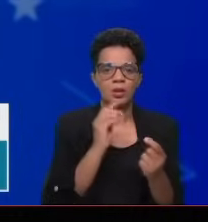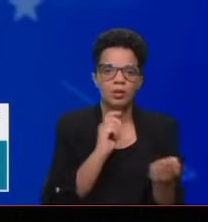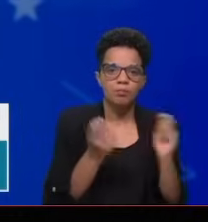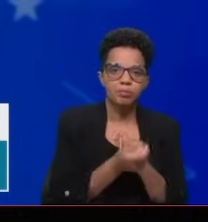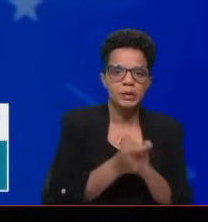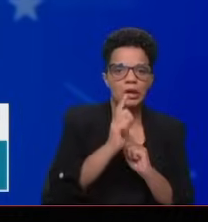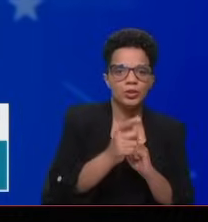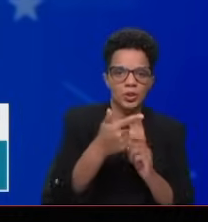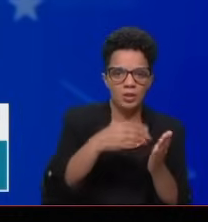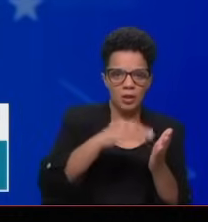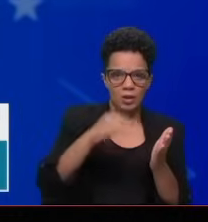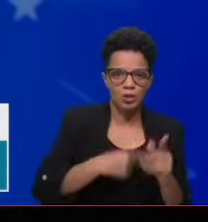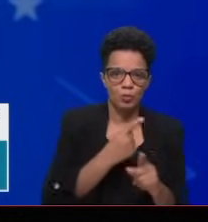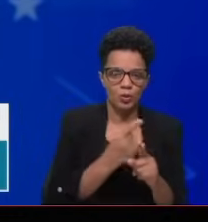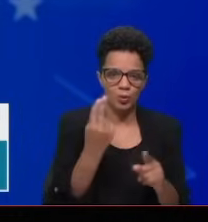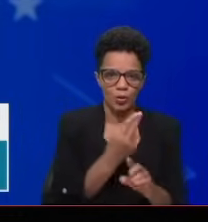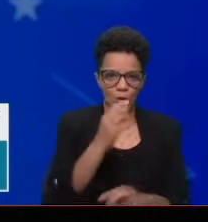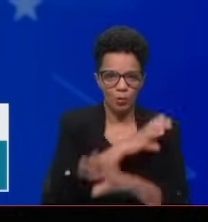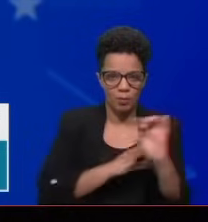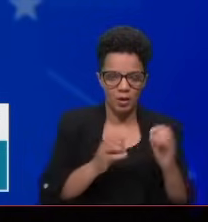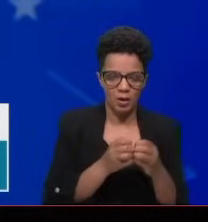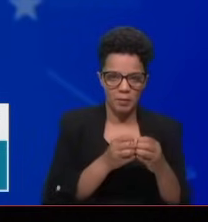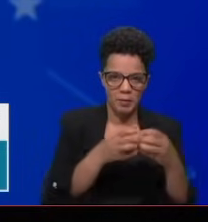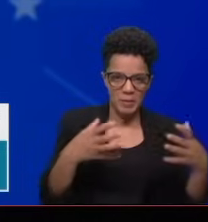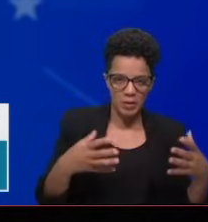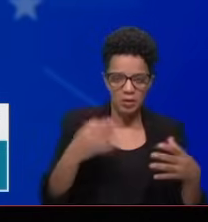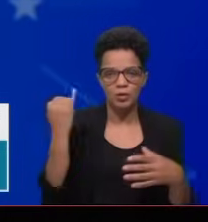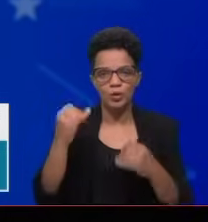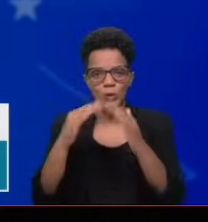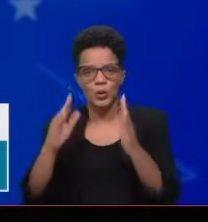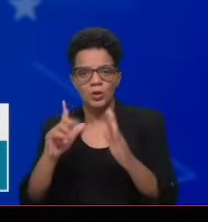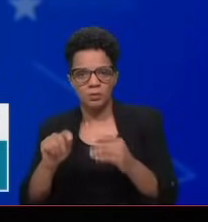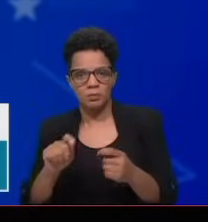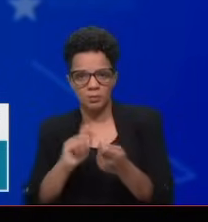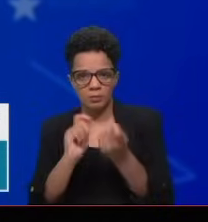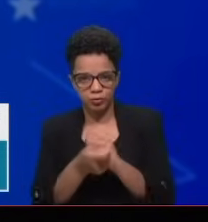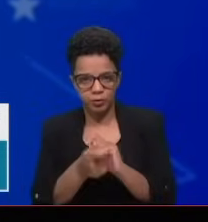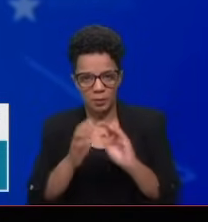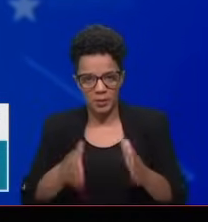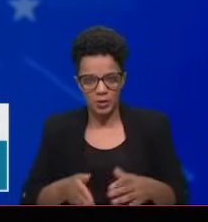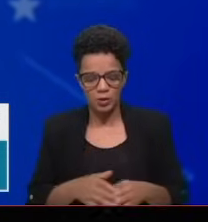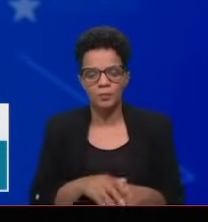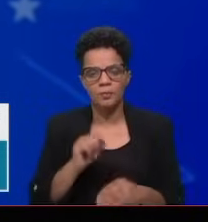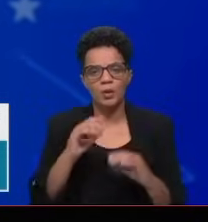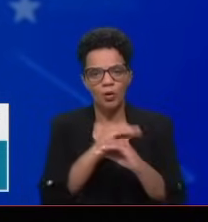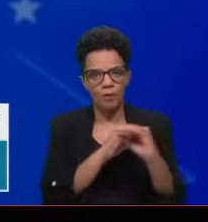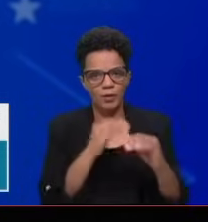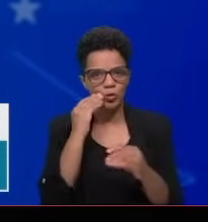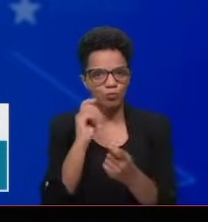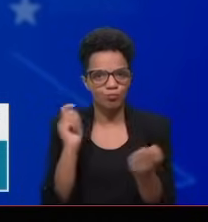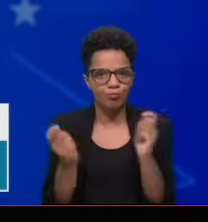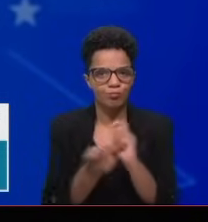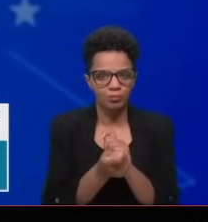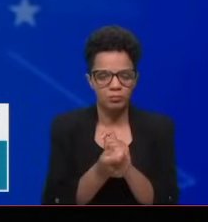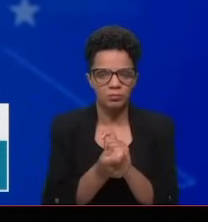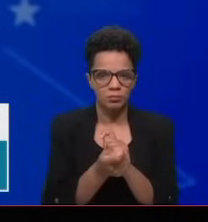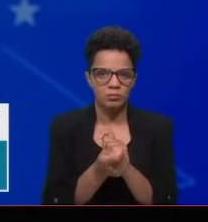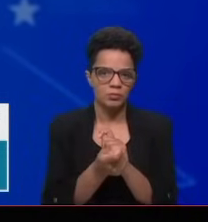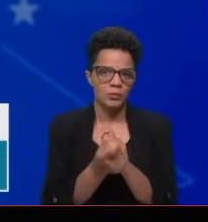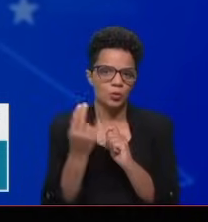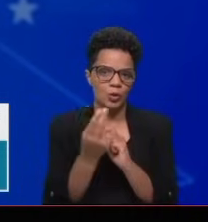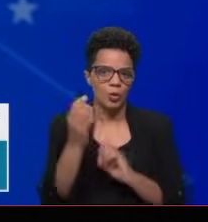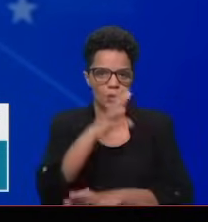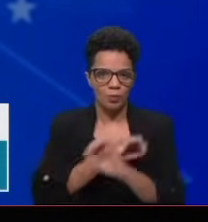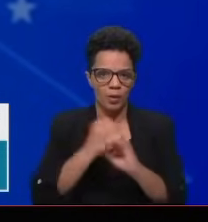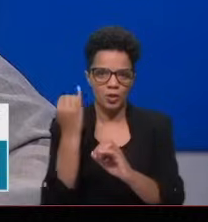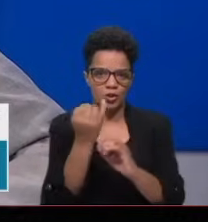tratados porque a união europeia crescendo As instituições também têm que se reformar portanto também vai haver aqui uma conversa sobre a reforma das instituições da União europeiaum